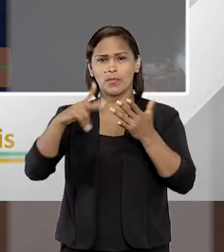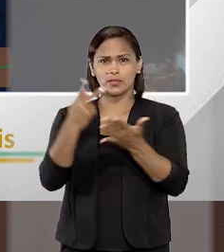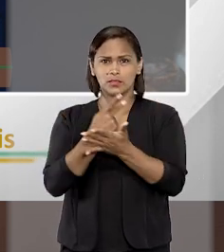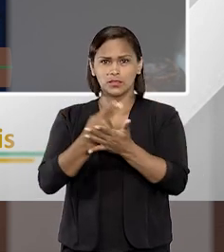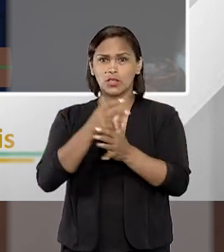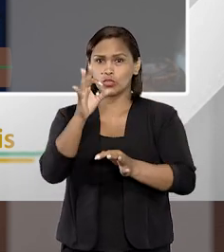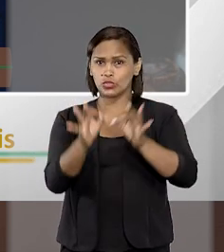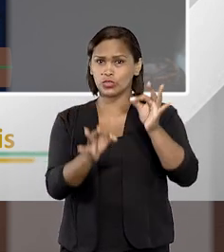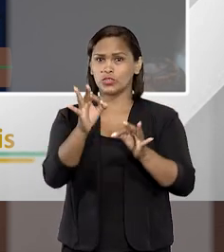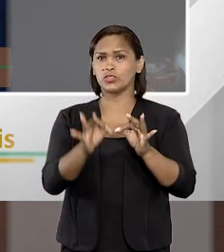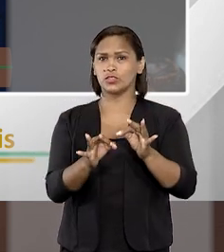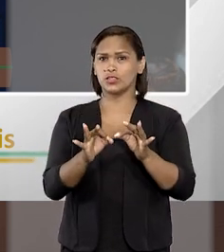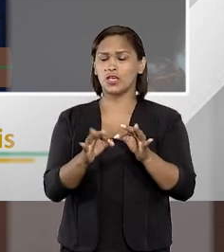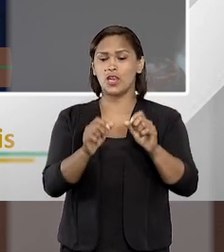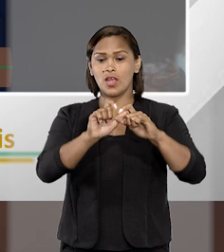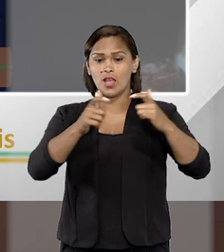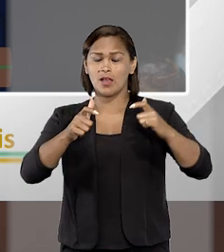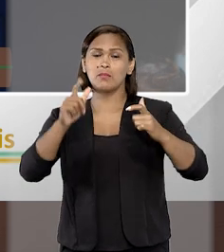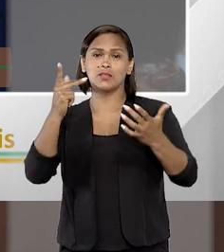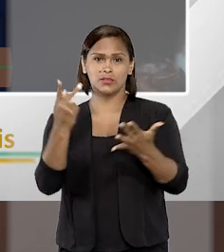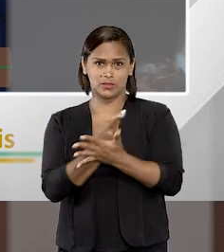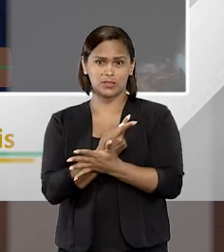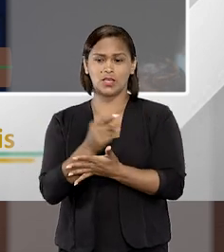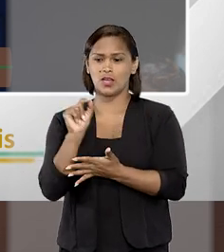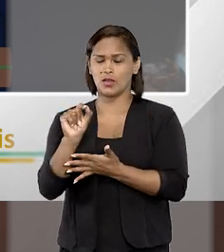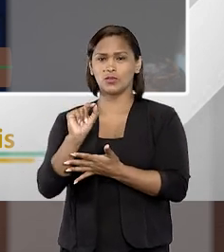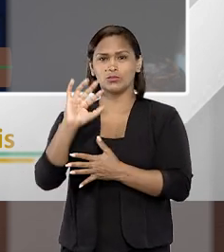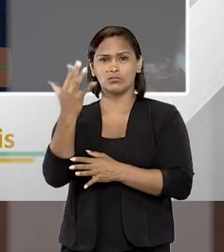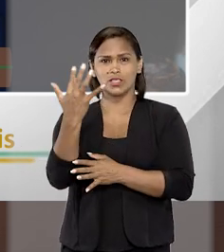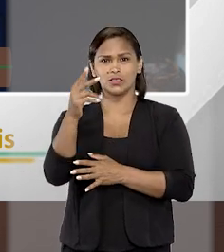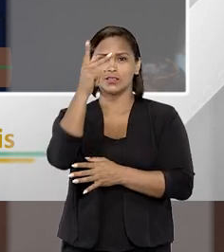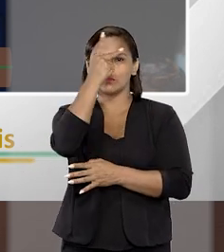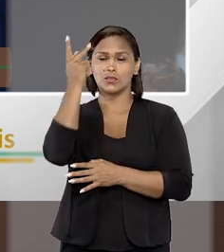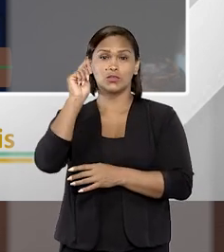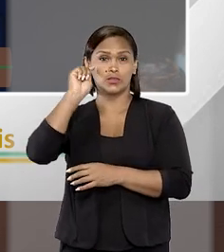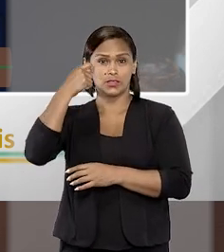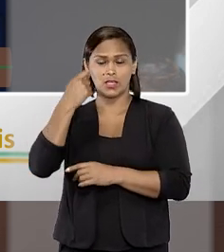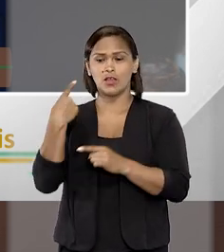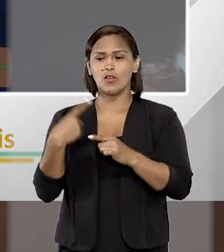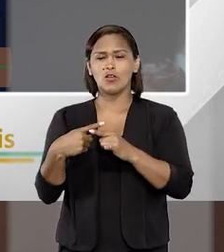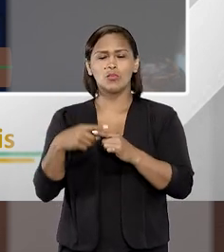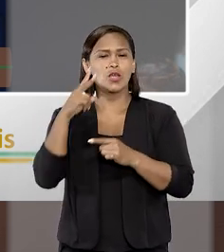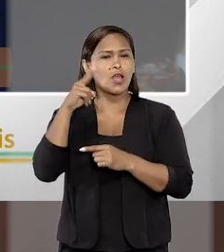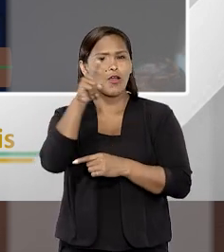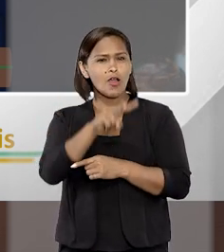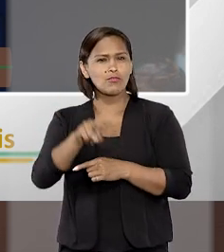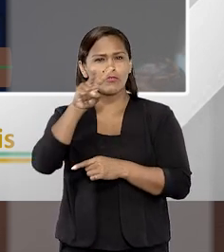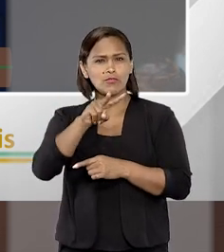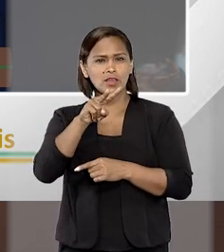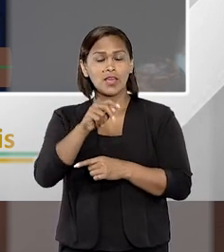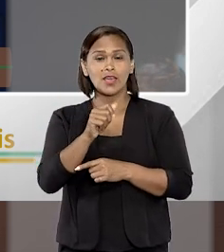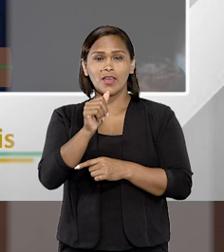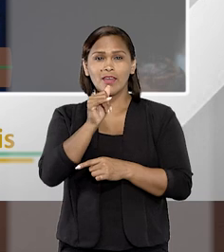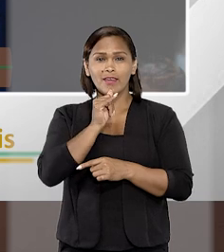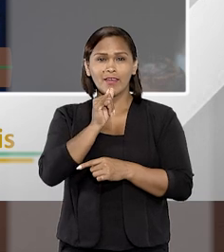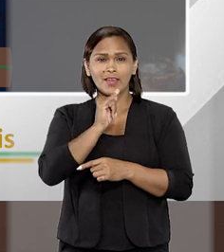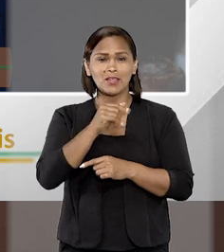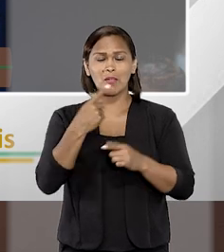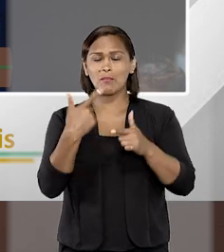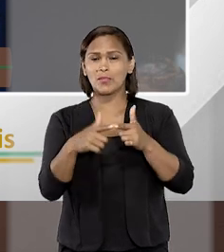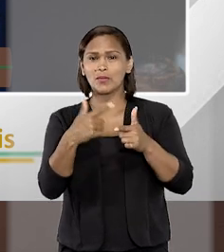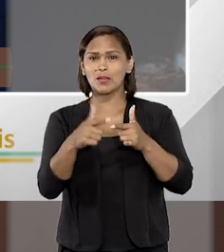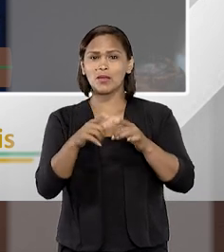policiais grande maioria ocorre em relação a pessoas negras porque o reconhecimento delas é ainda mais